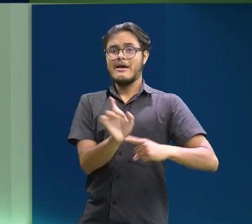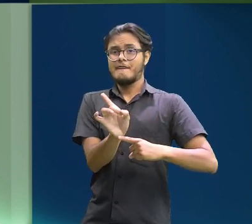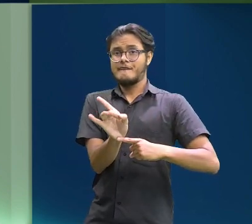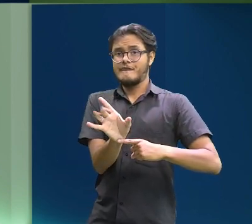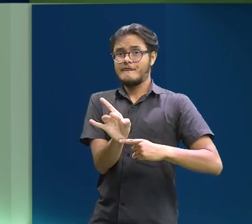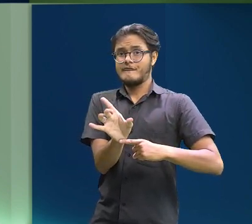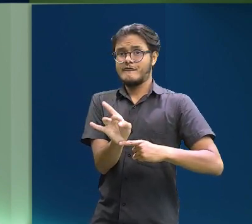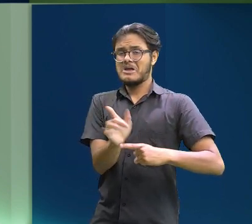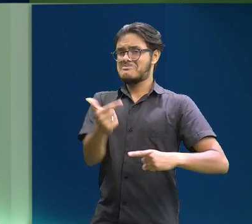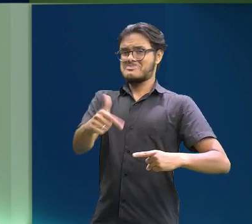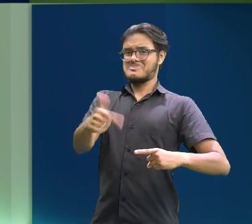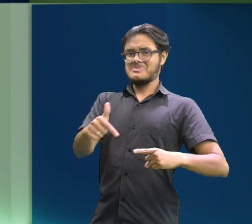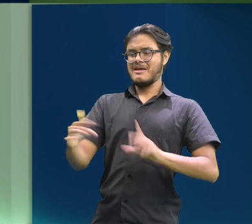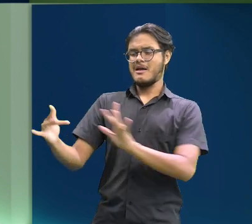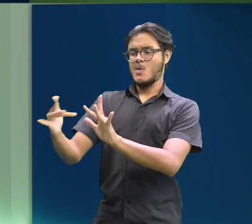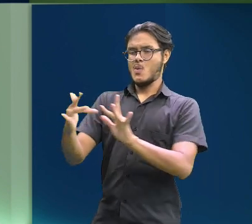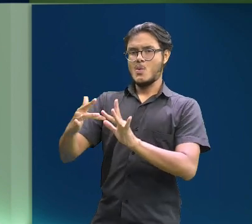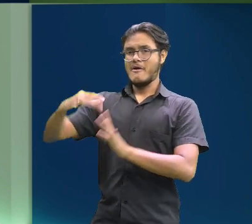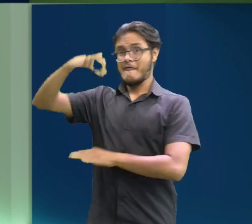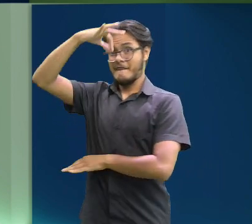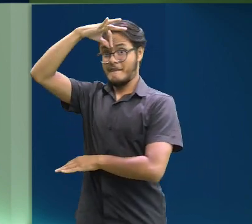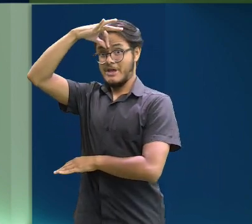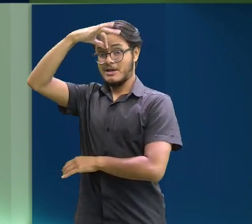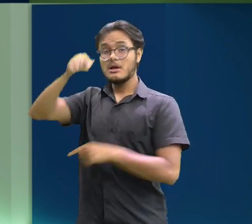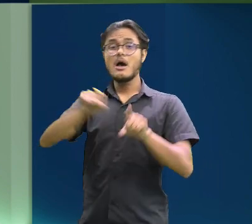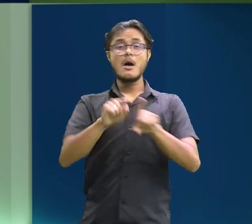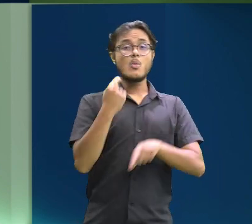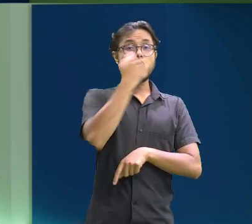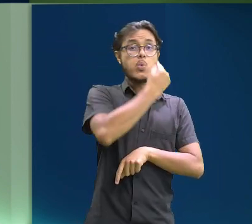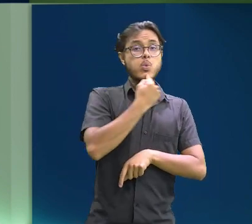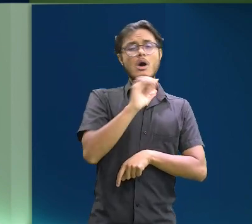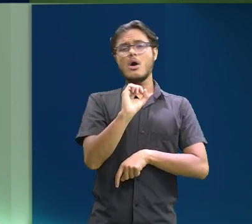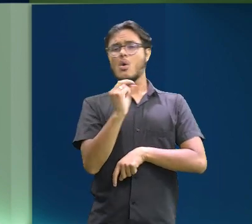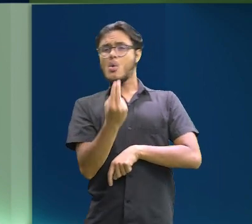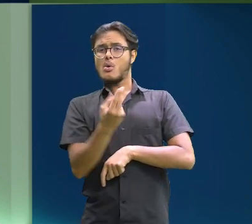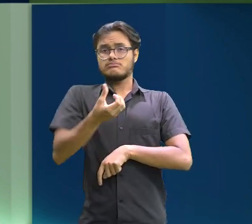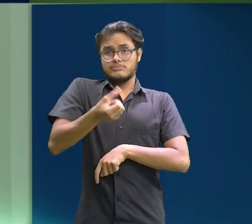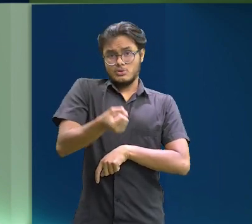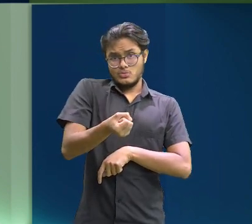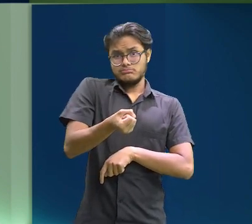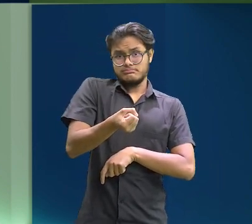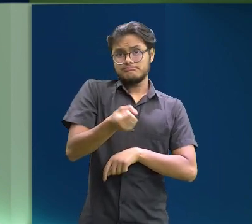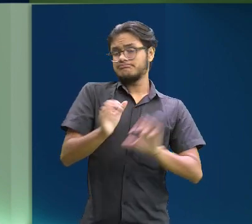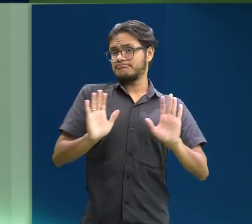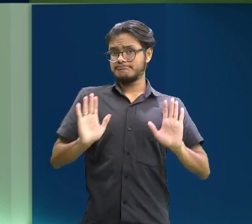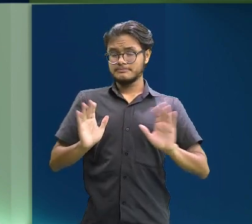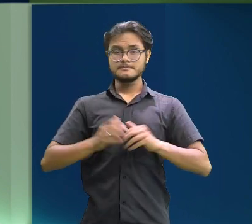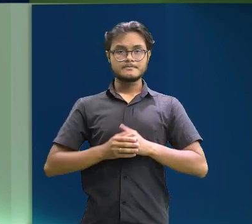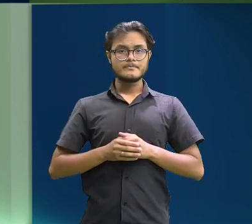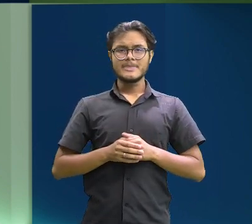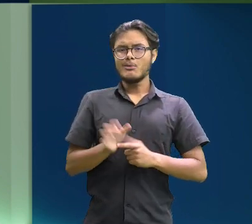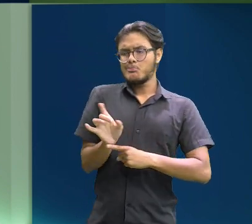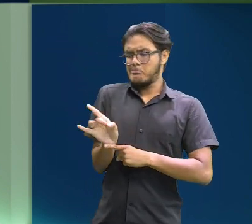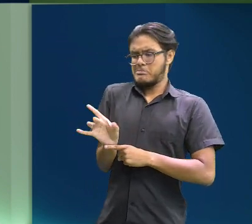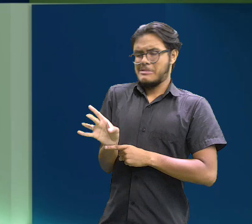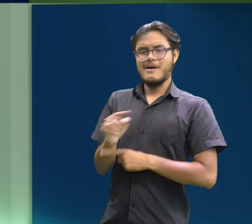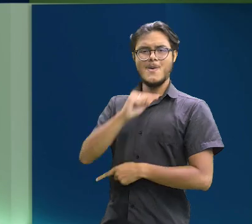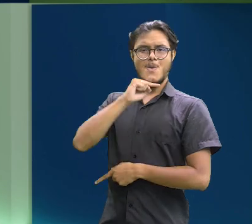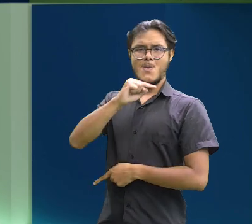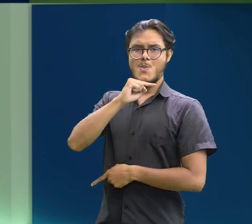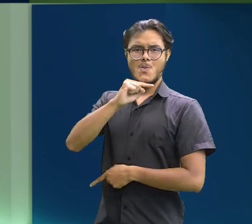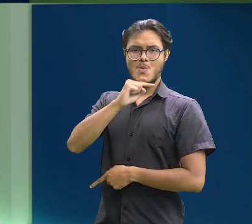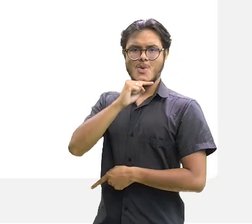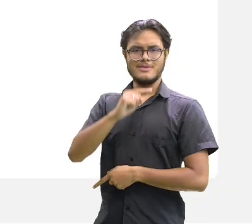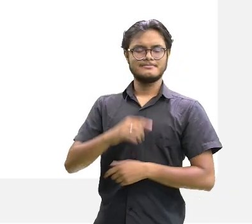vagina, o ânus ou a boca. O esperma fica retido e os espermatozoides não entram aí no